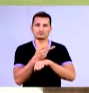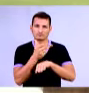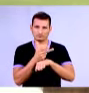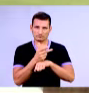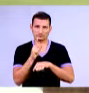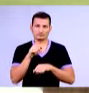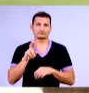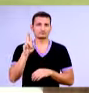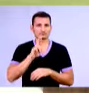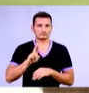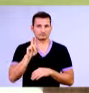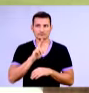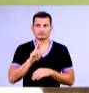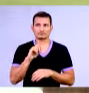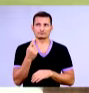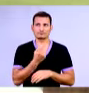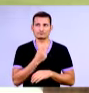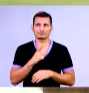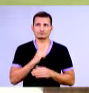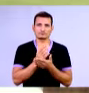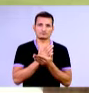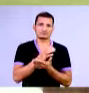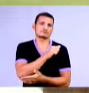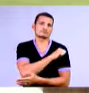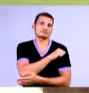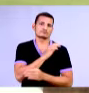efetivamente utilizado e que nós temos alguns alunos que já têm uma